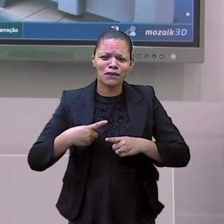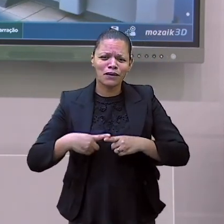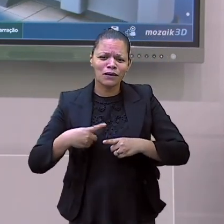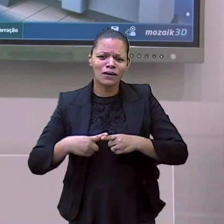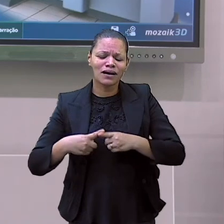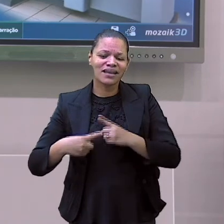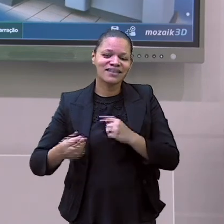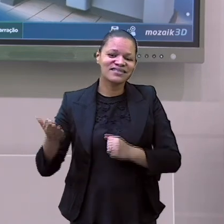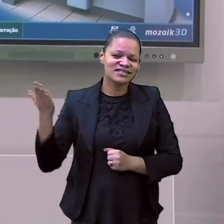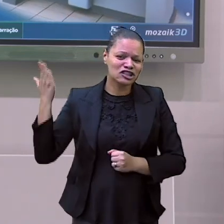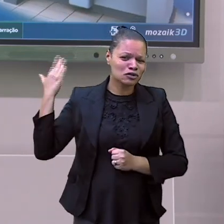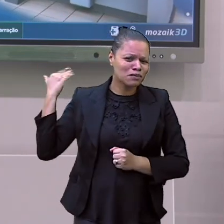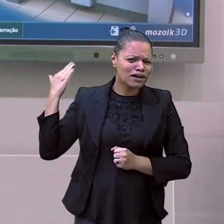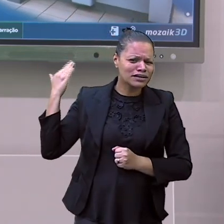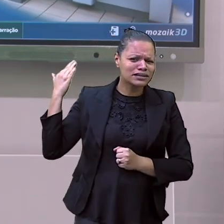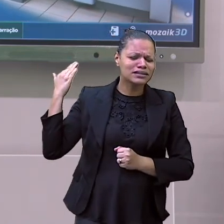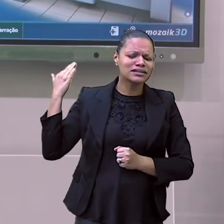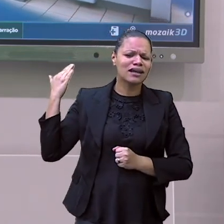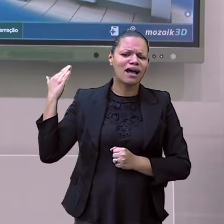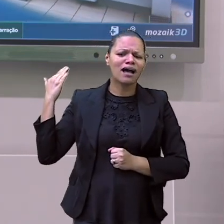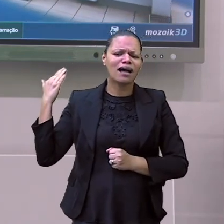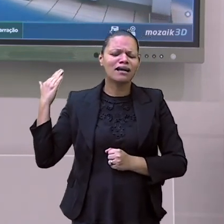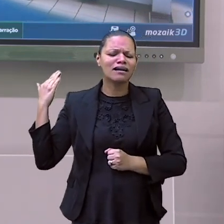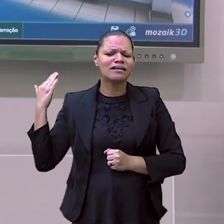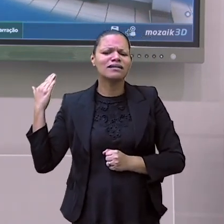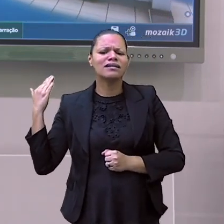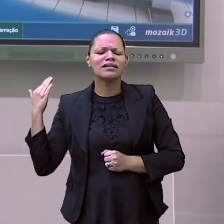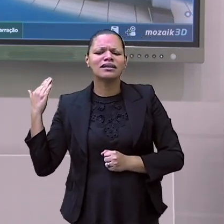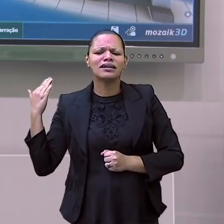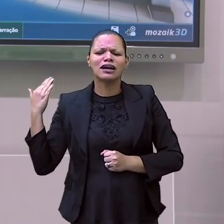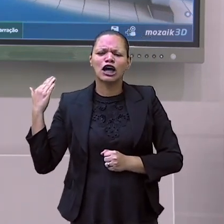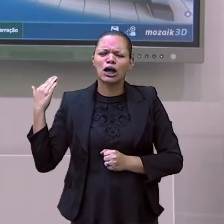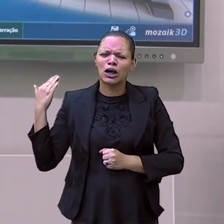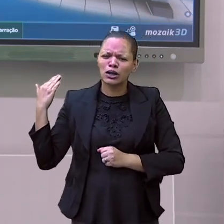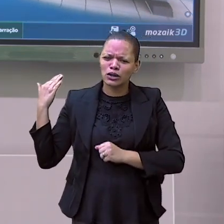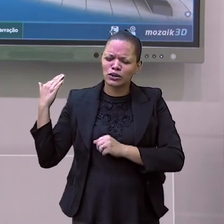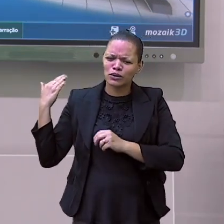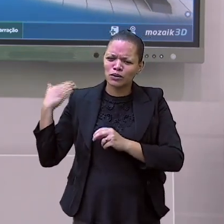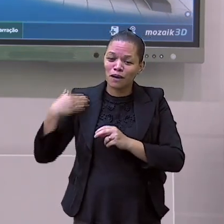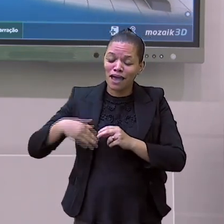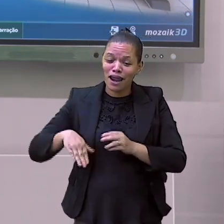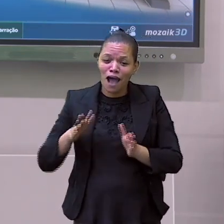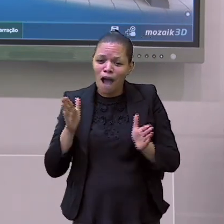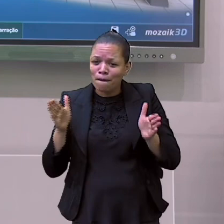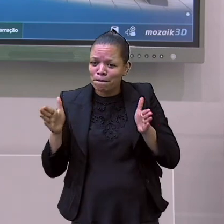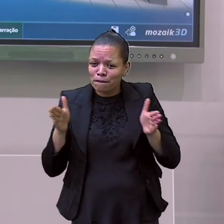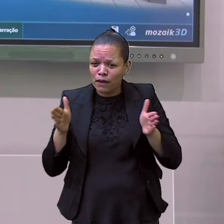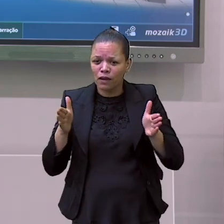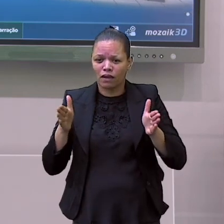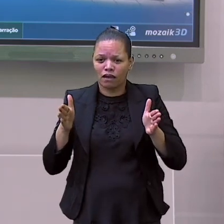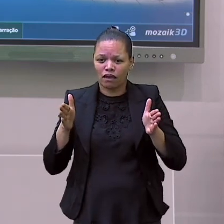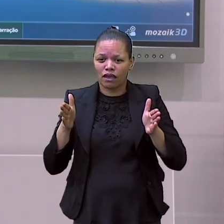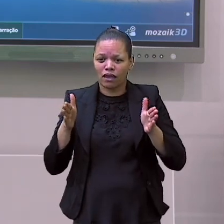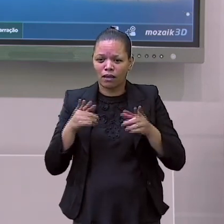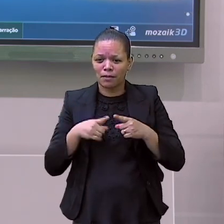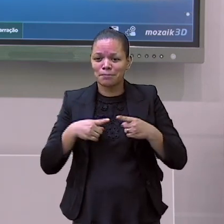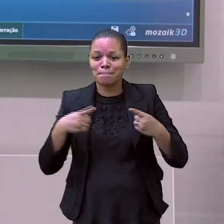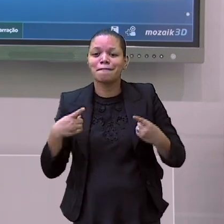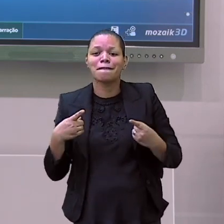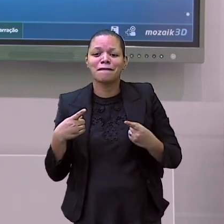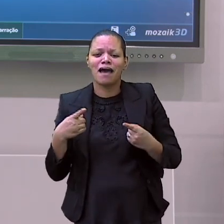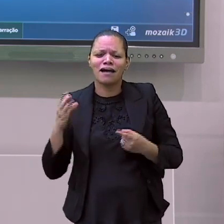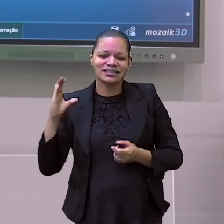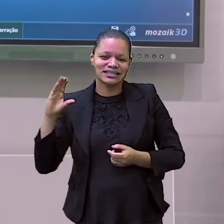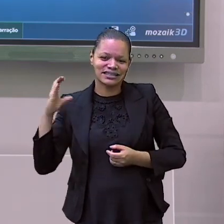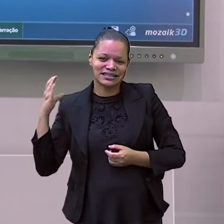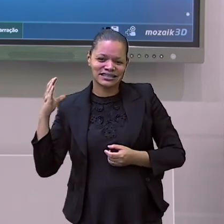faz a diferença na ciência, e a ciência ela tem avançado muito, utilizando esses recursos. E a